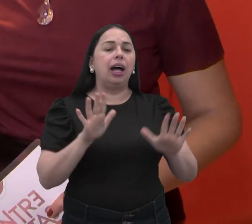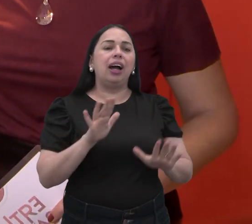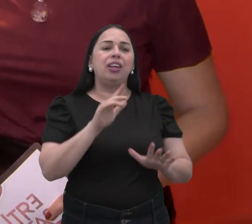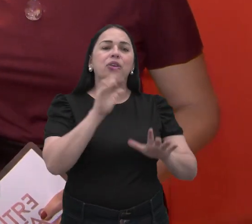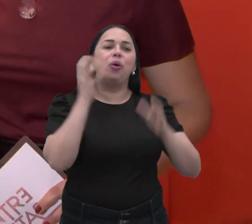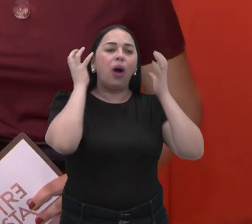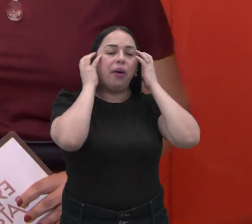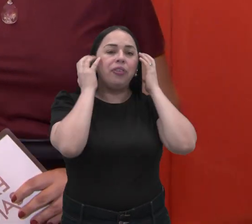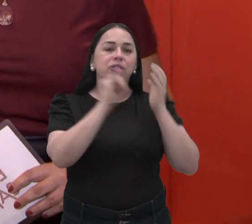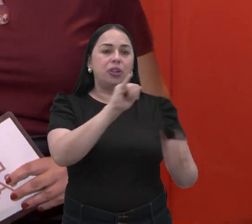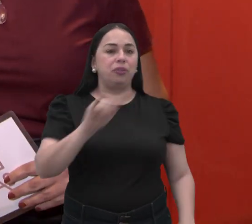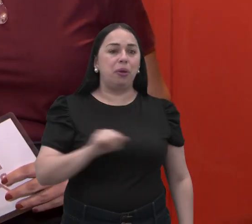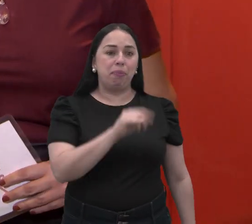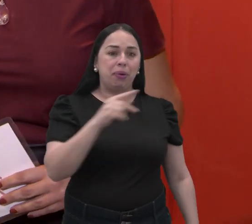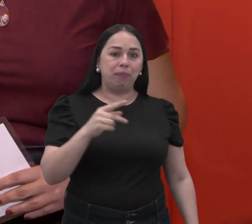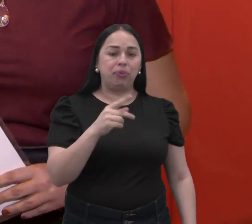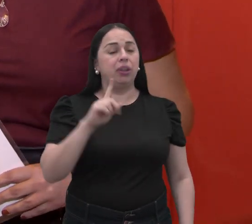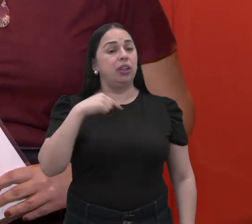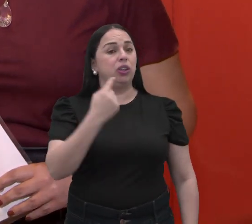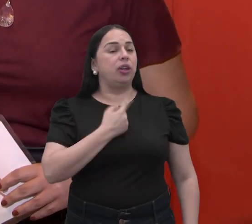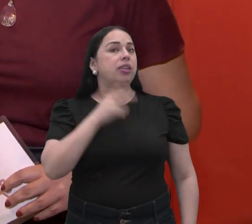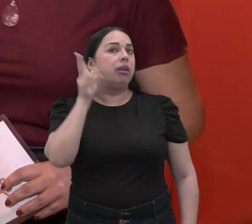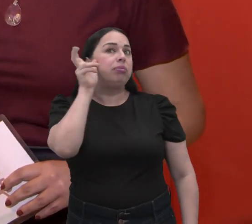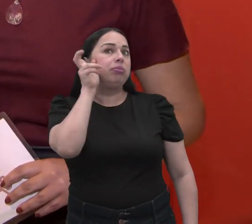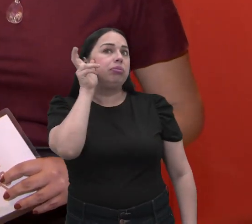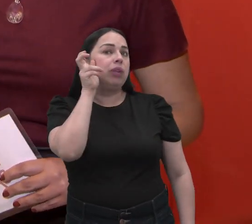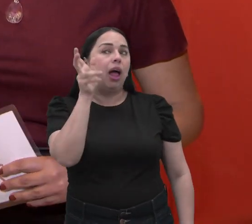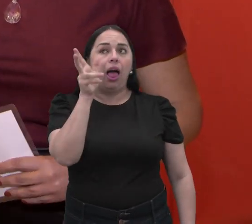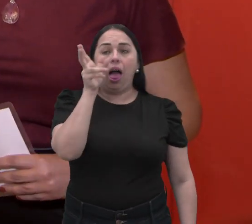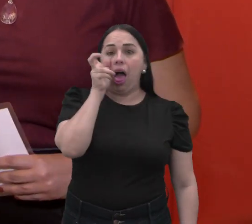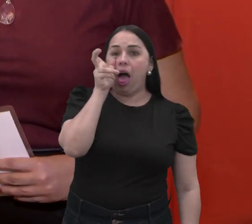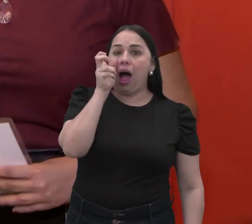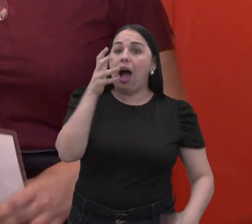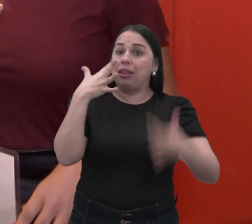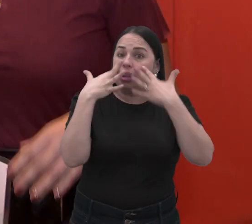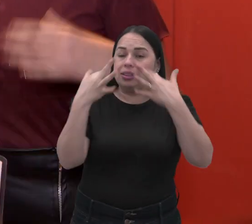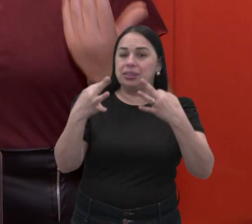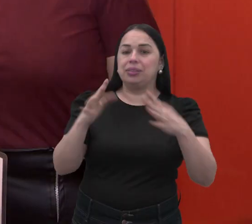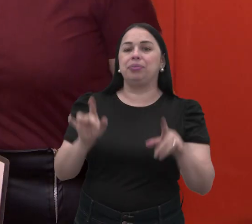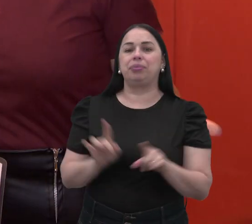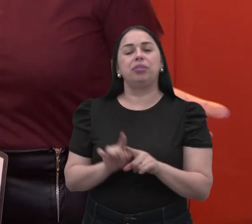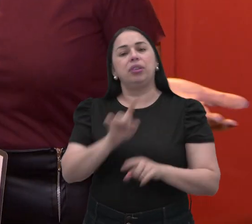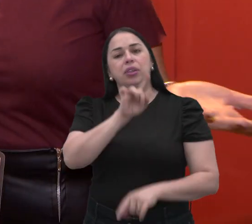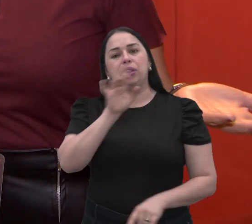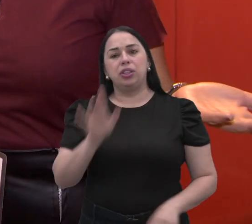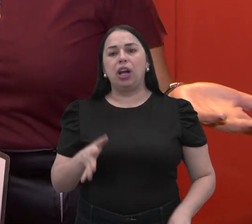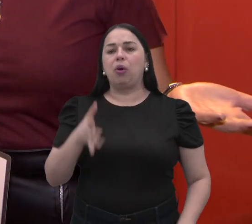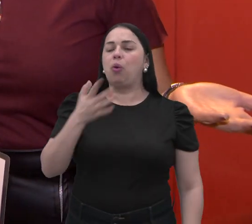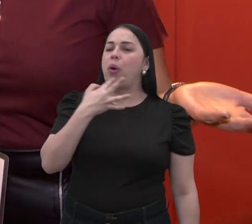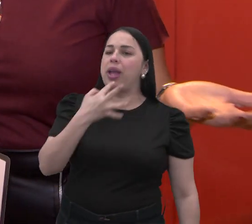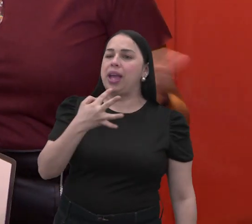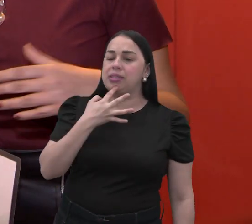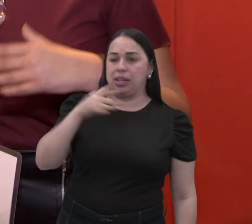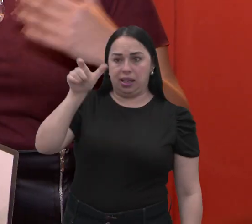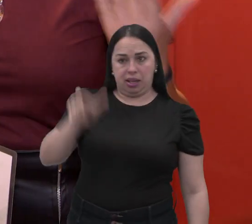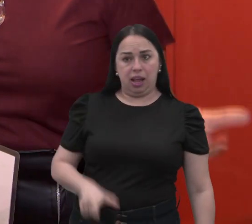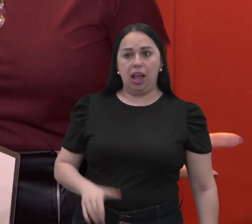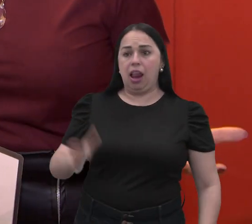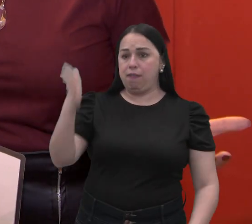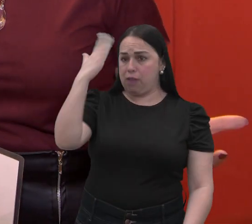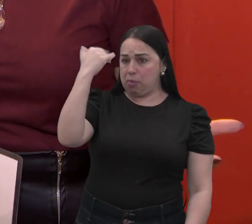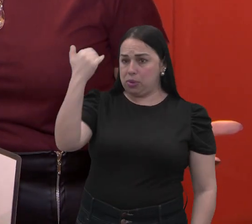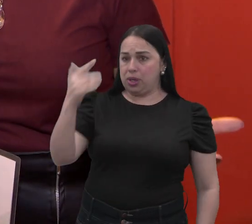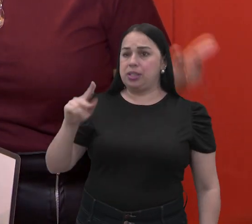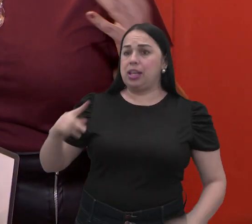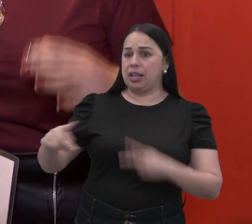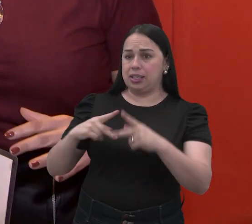rolando o Jovem Pan Morning Show e aí a gente fica aqui, só de ouvido para ver se tá tudo certo. Você já deve ter escutado esse nome, conhecidíssimo